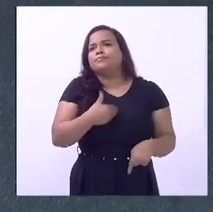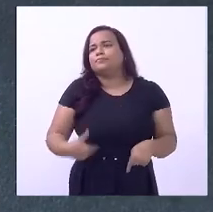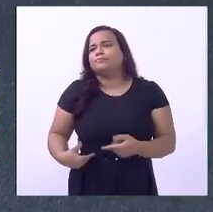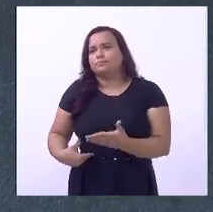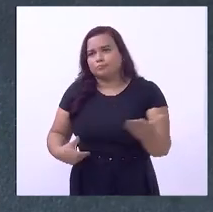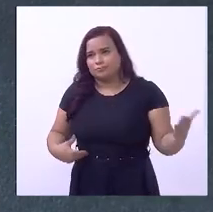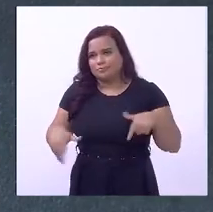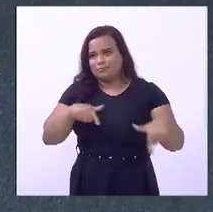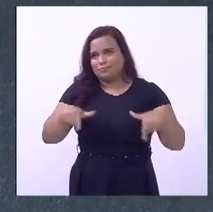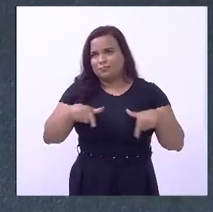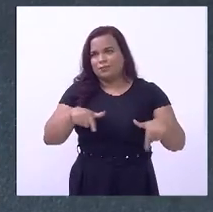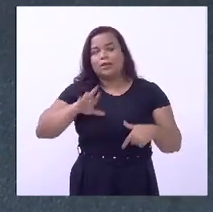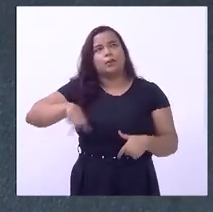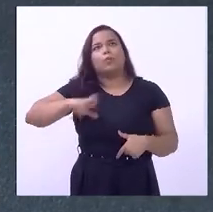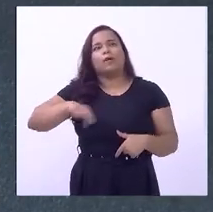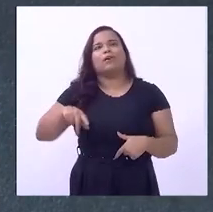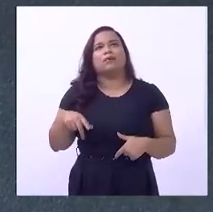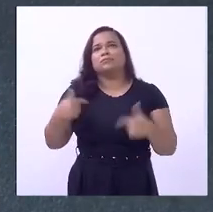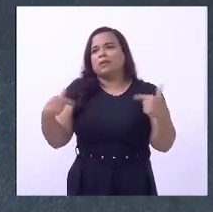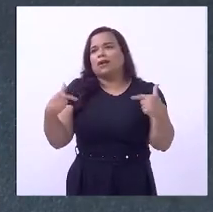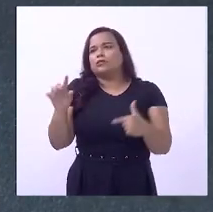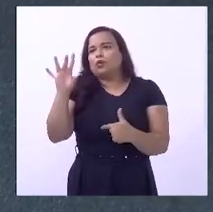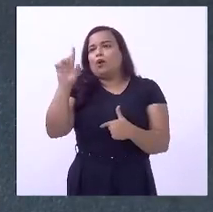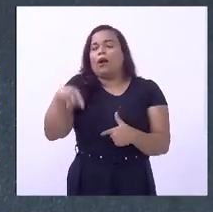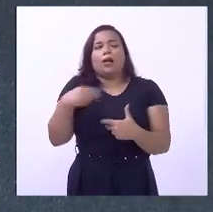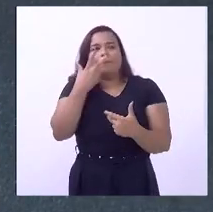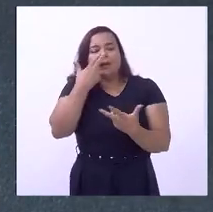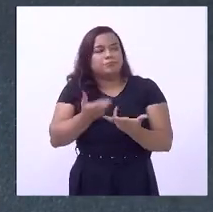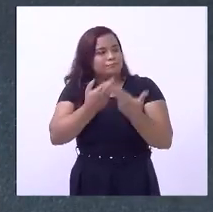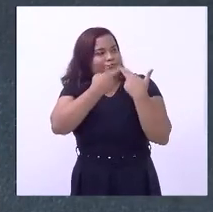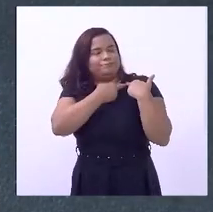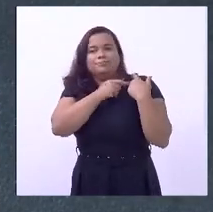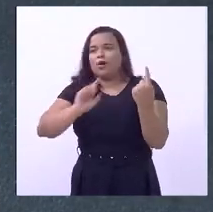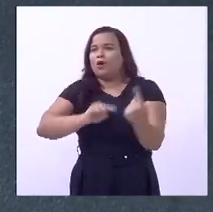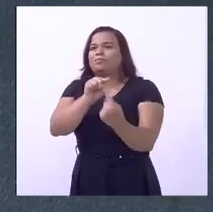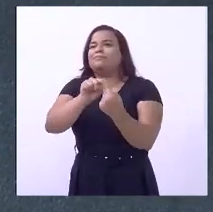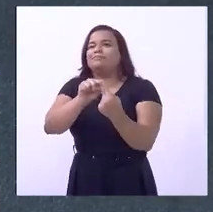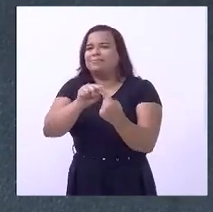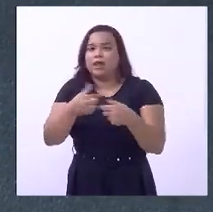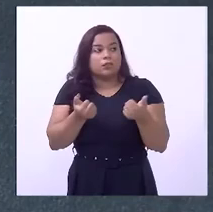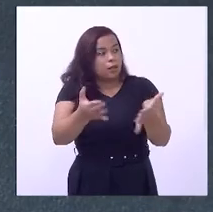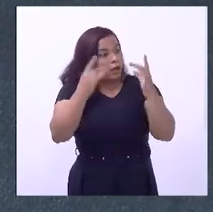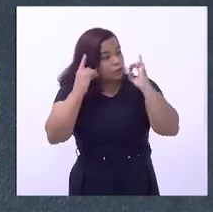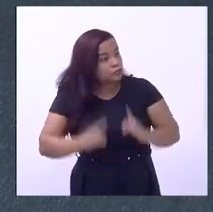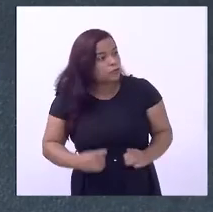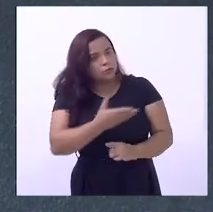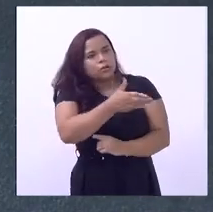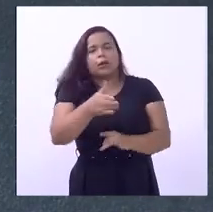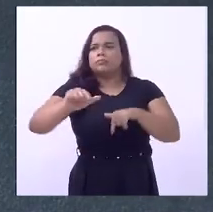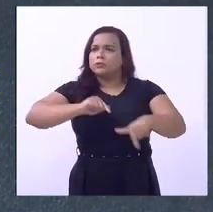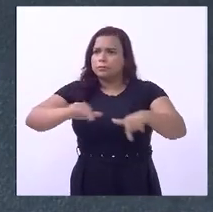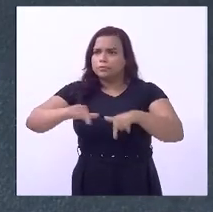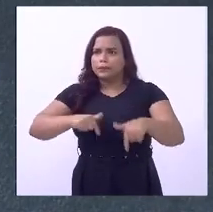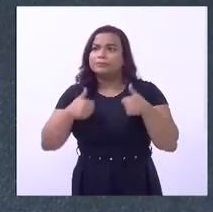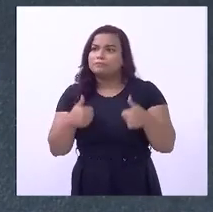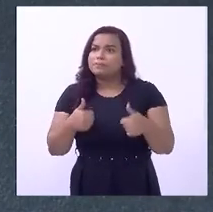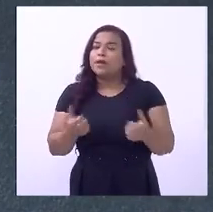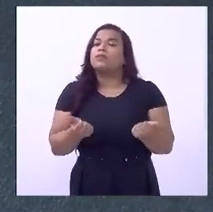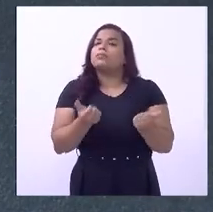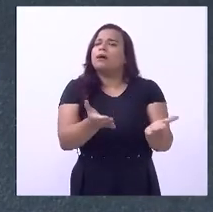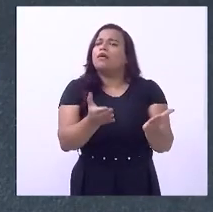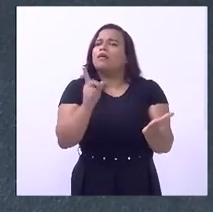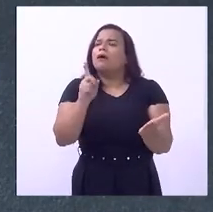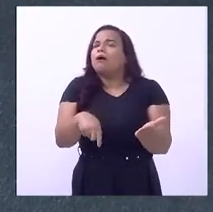muito mais que um trabalho, é uma missão. Então, dar essa dignidade a essas trabalhadoras e esses trabalhadores